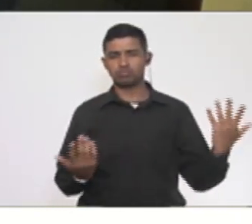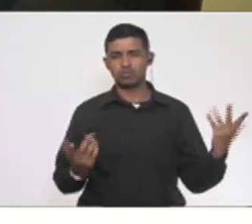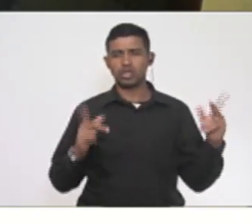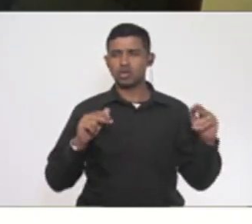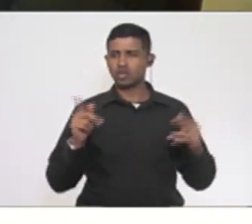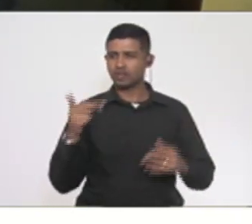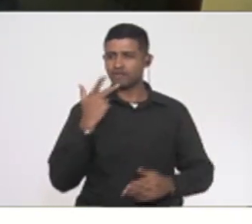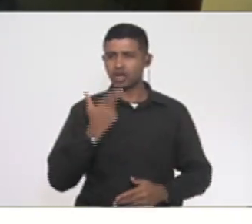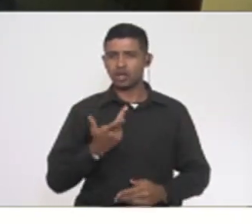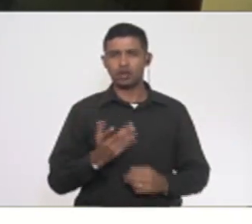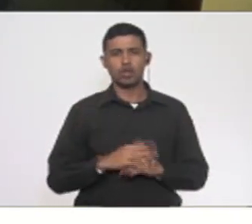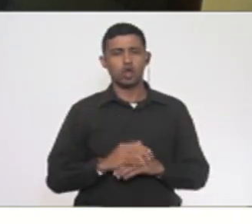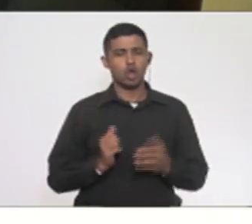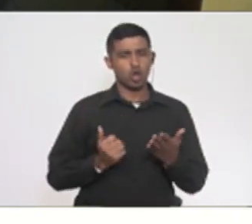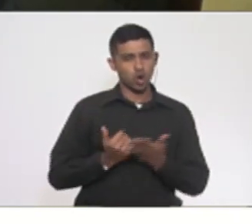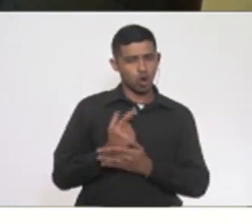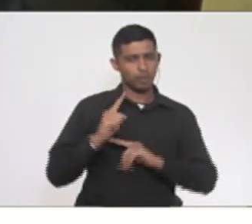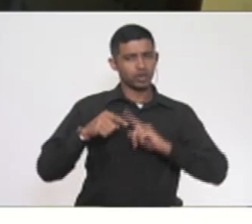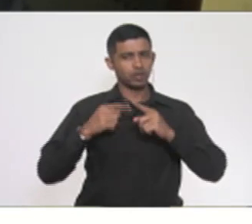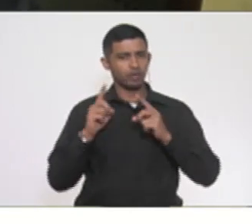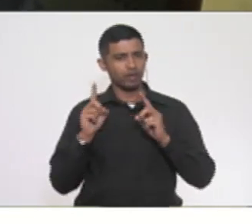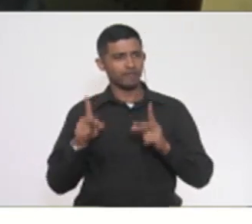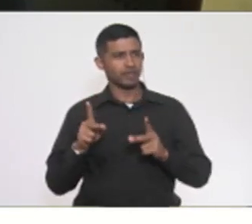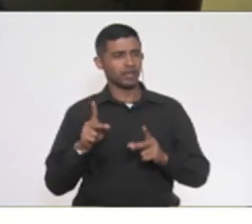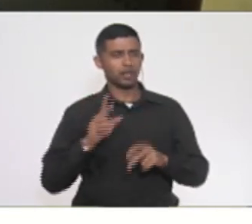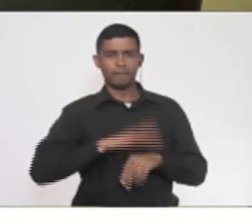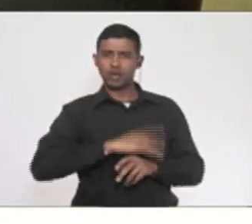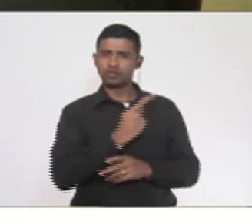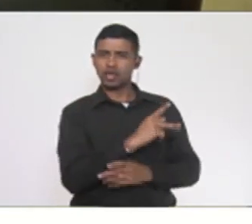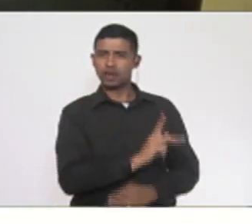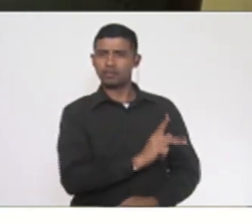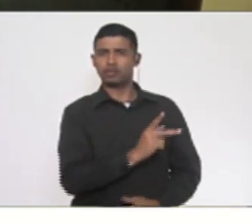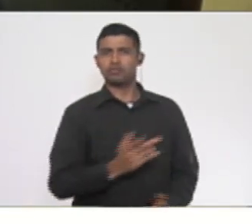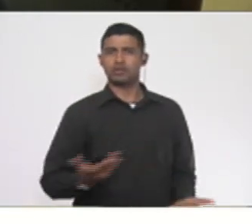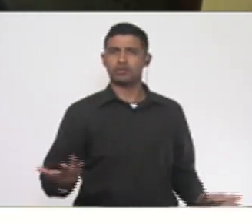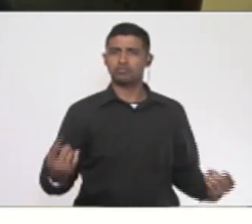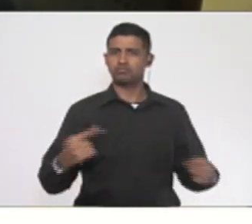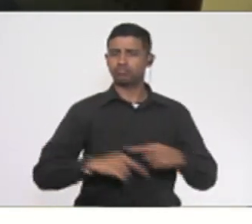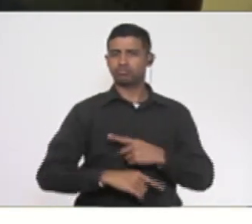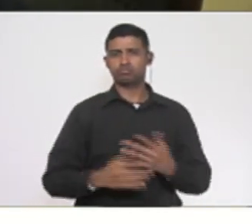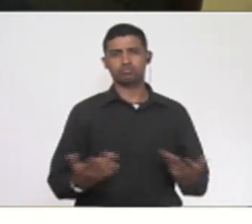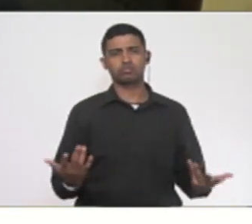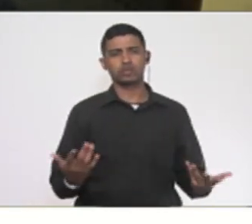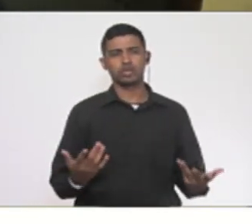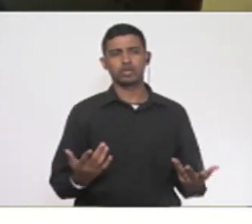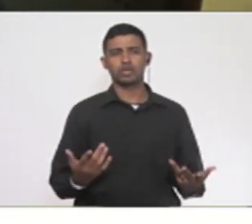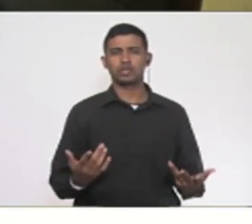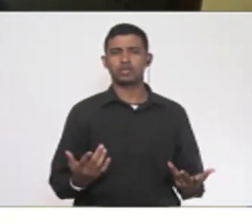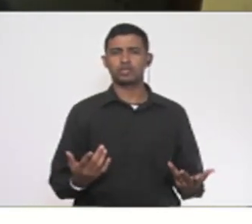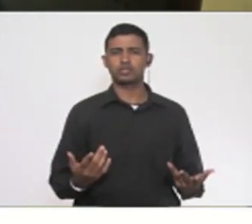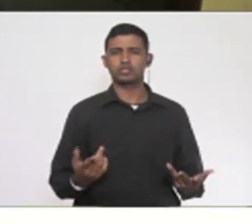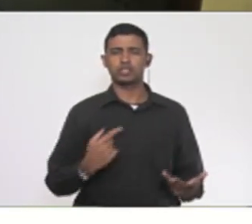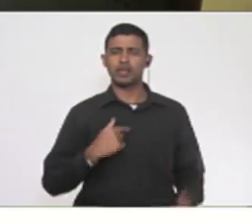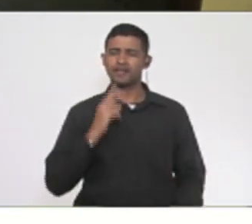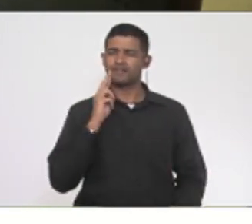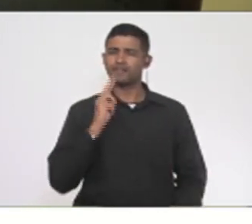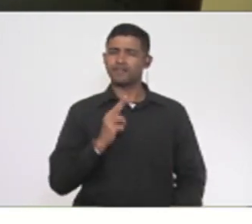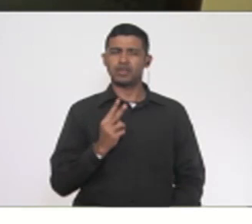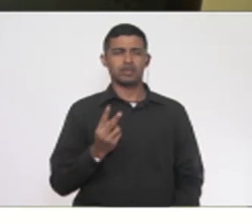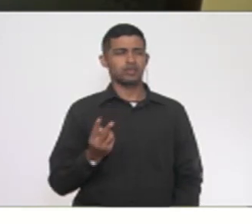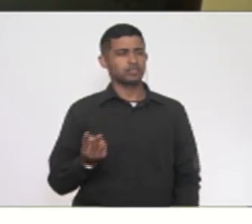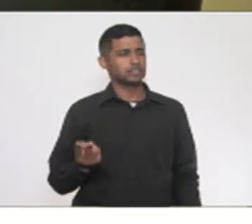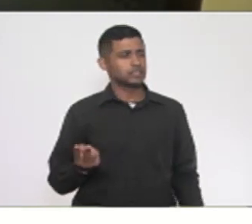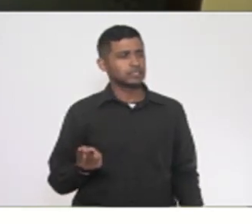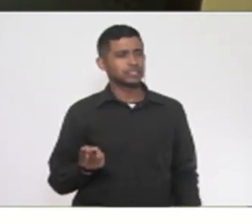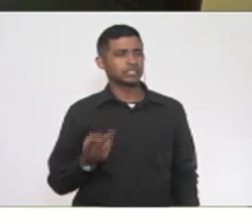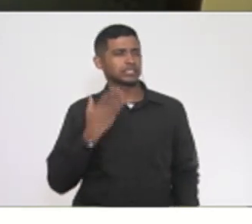mesmo disse, a compra e venda pela própria Petrobras, né? Então, você começa a entender por que a